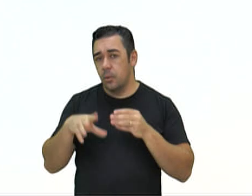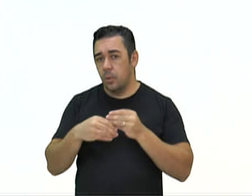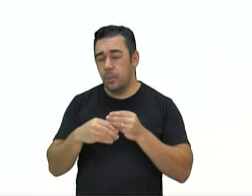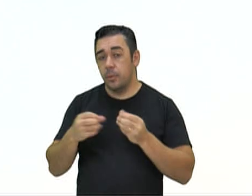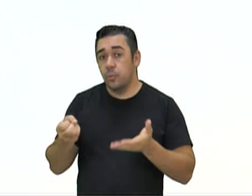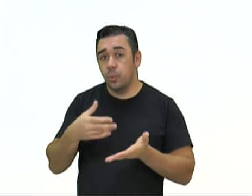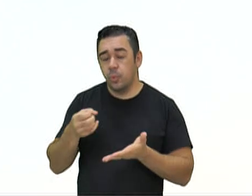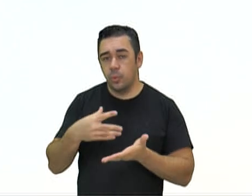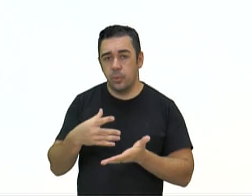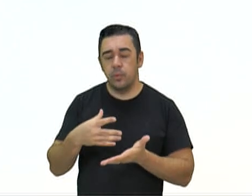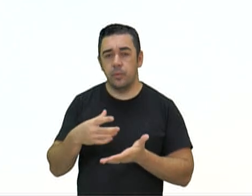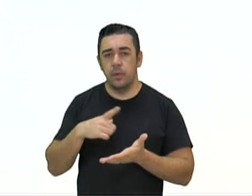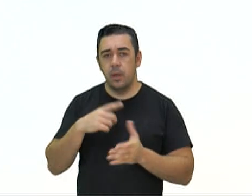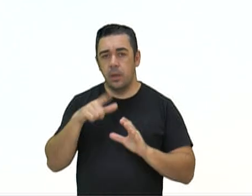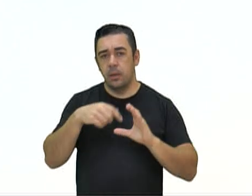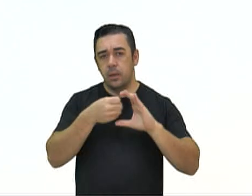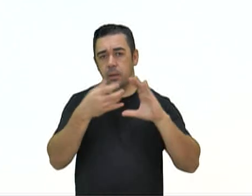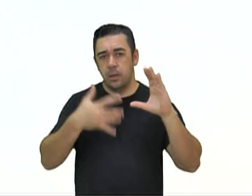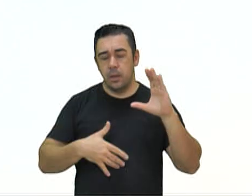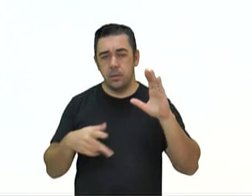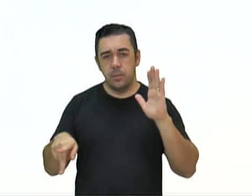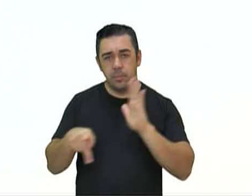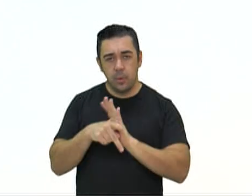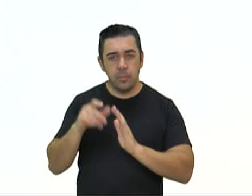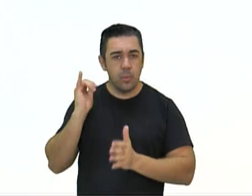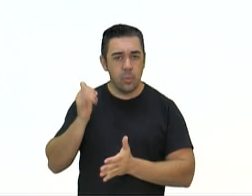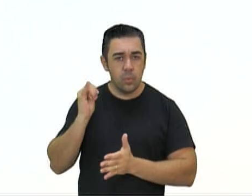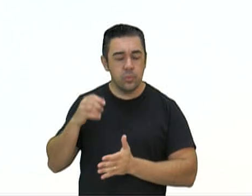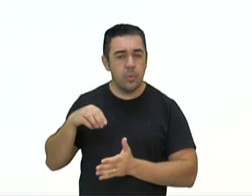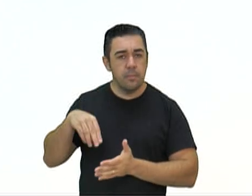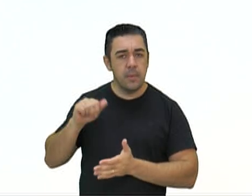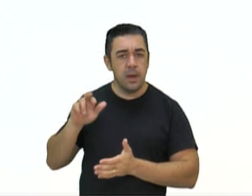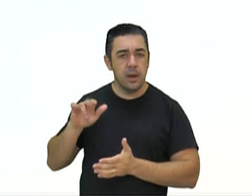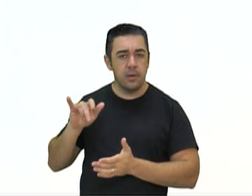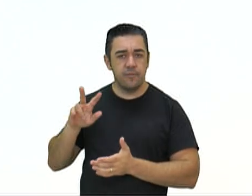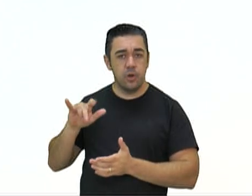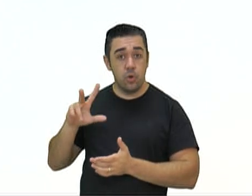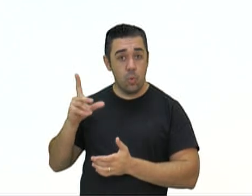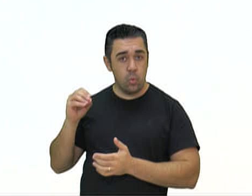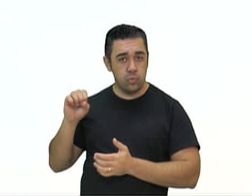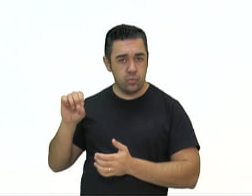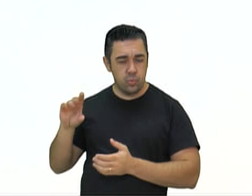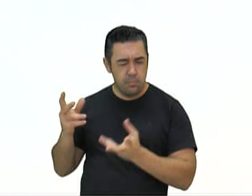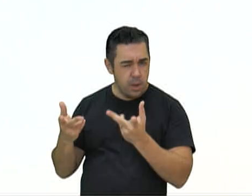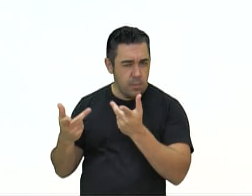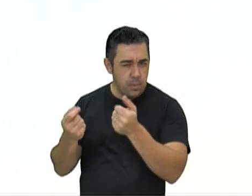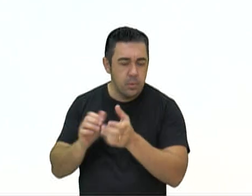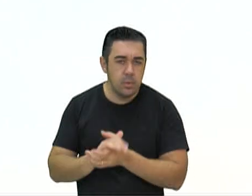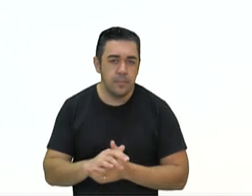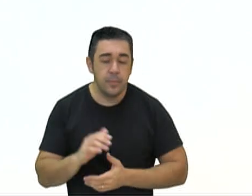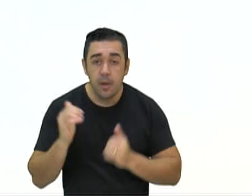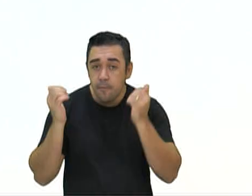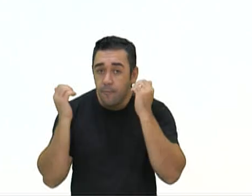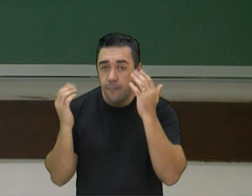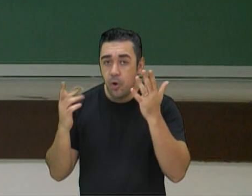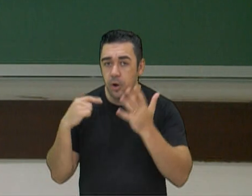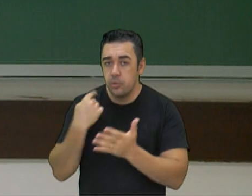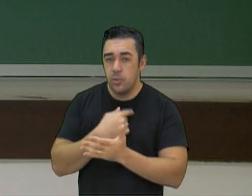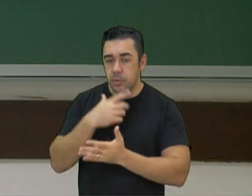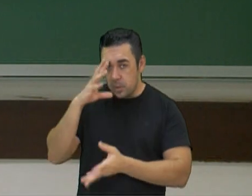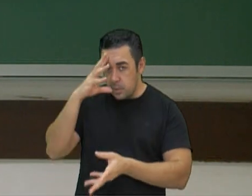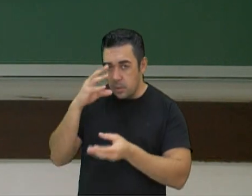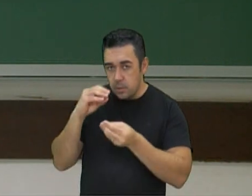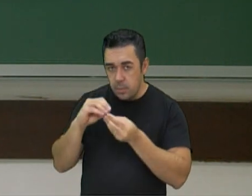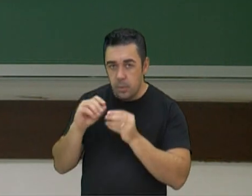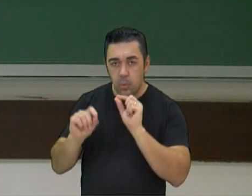elementos novos, né, das características do conto maravilhoso. Né? Então, se refere a uma situação que ocorre fora do nosso entendimento